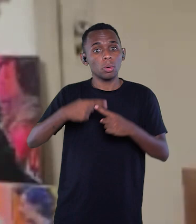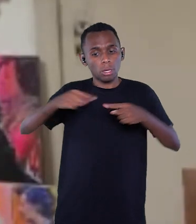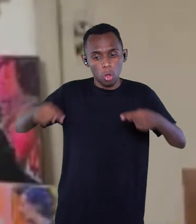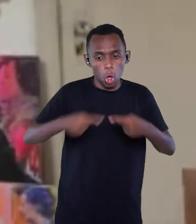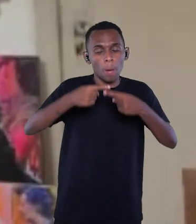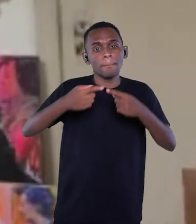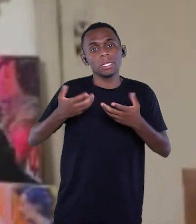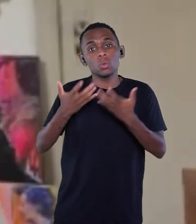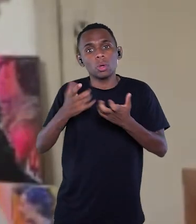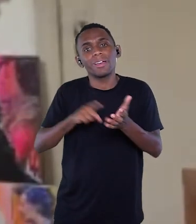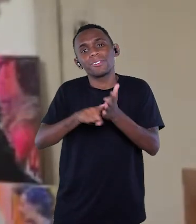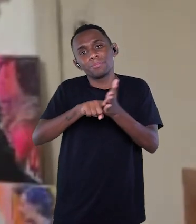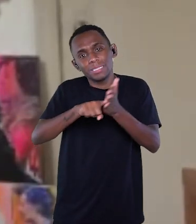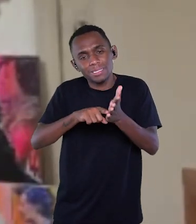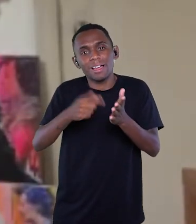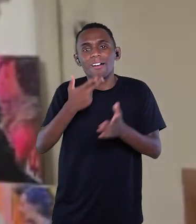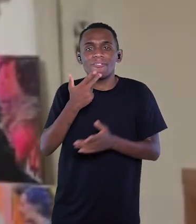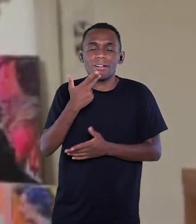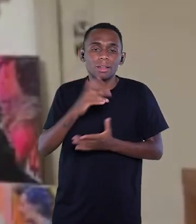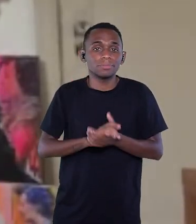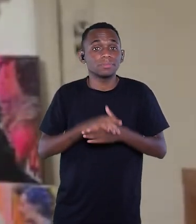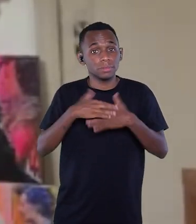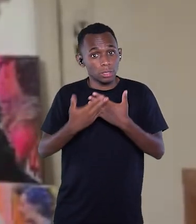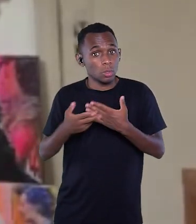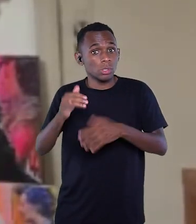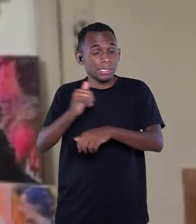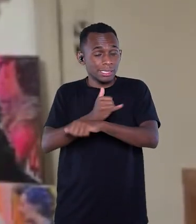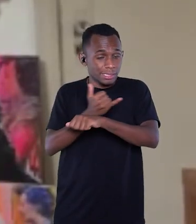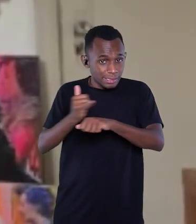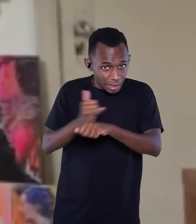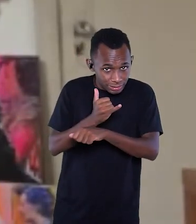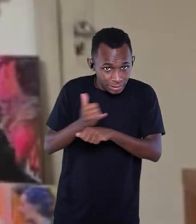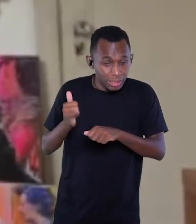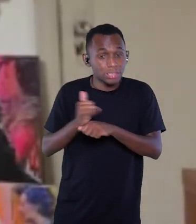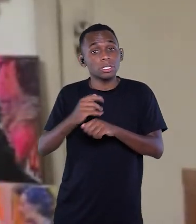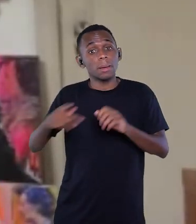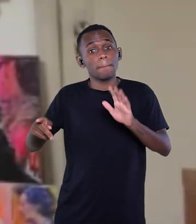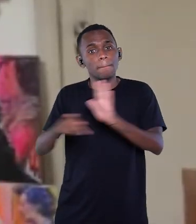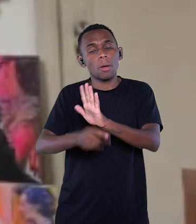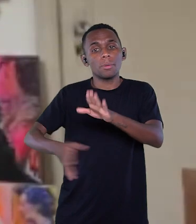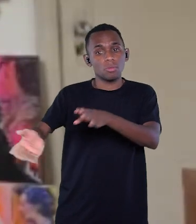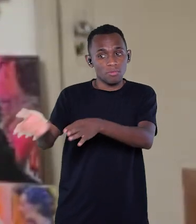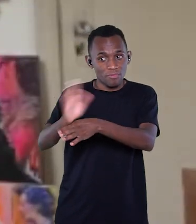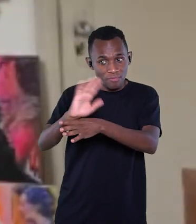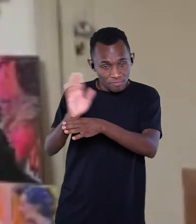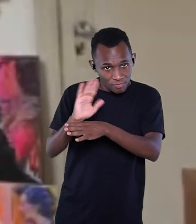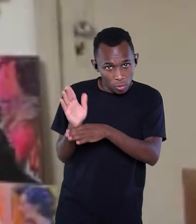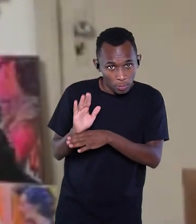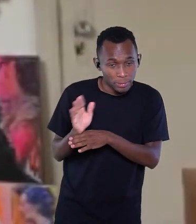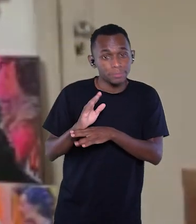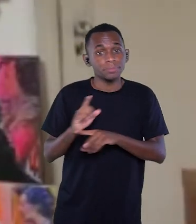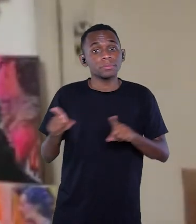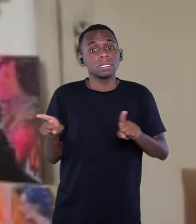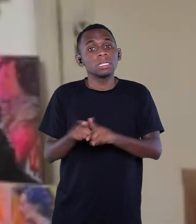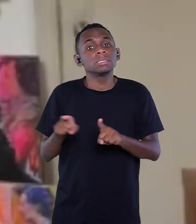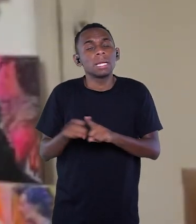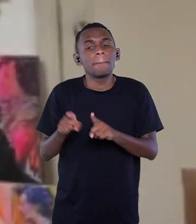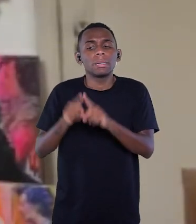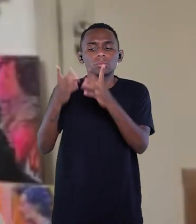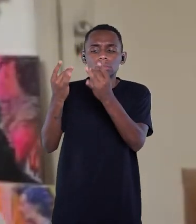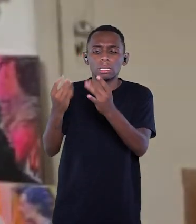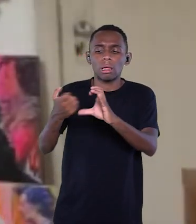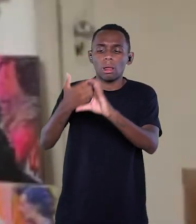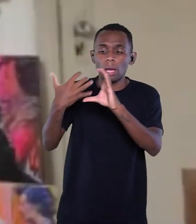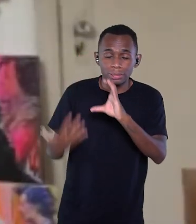querendo falar aqui, né? Ela usa o formato documental e o que esse